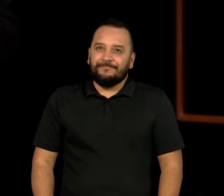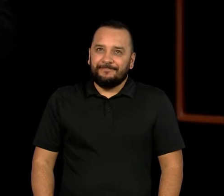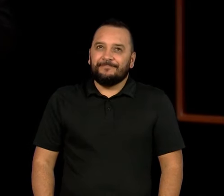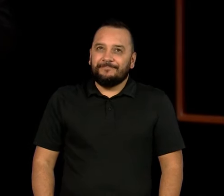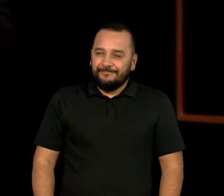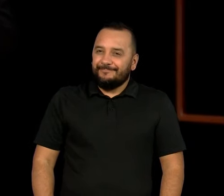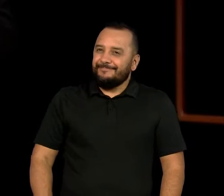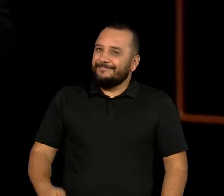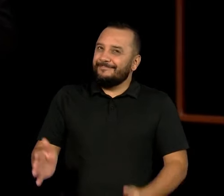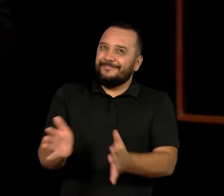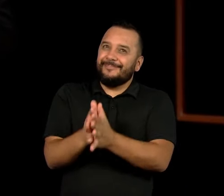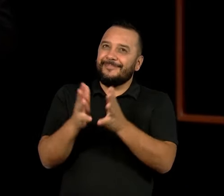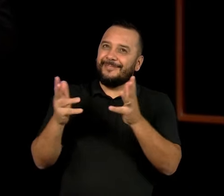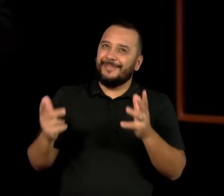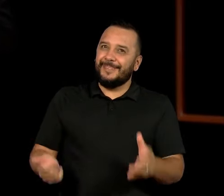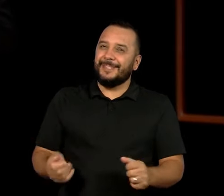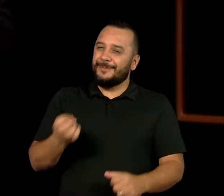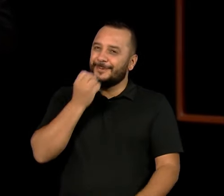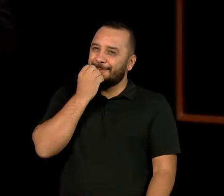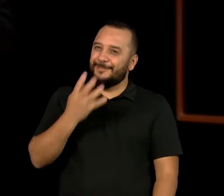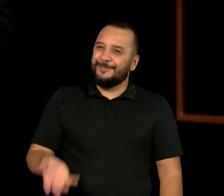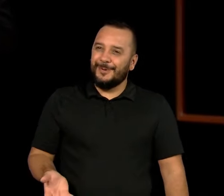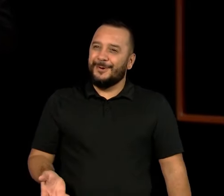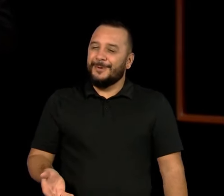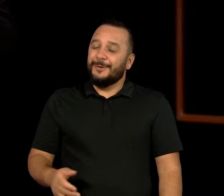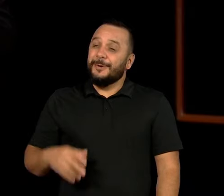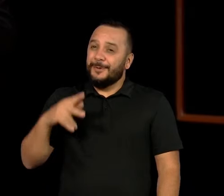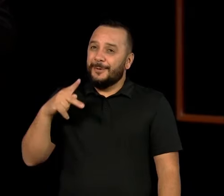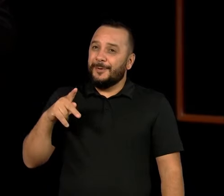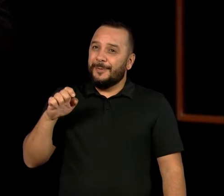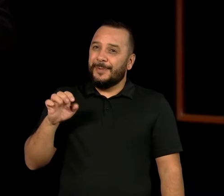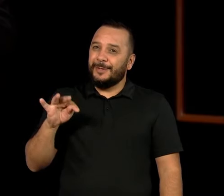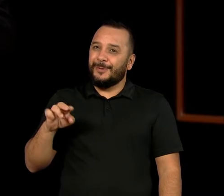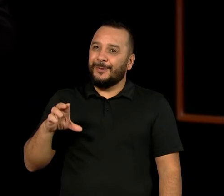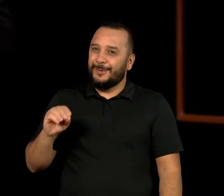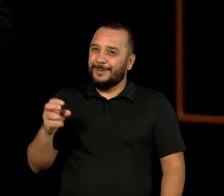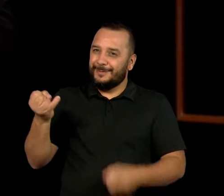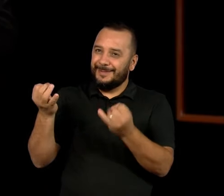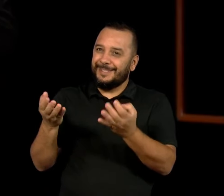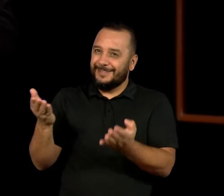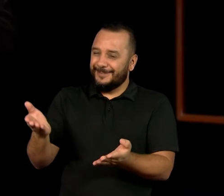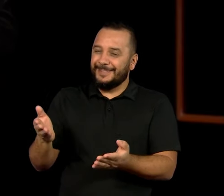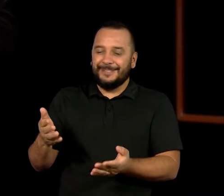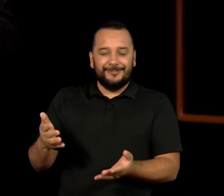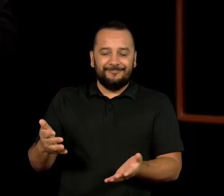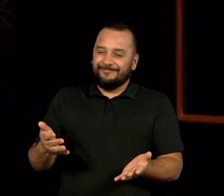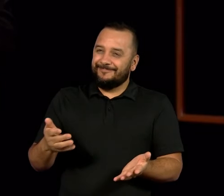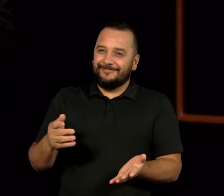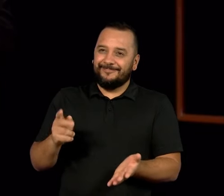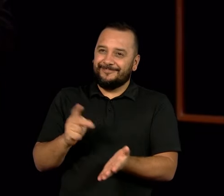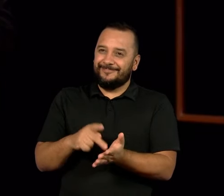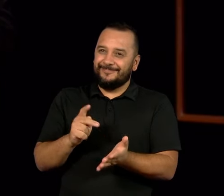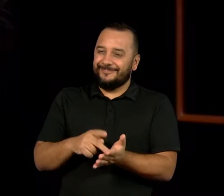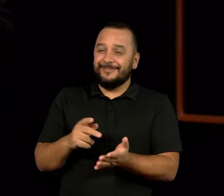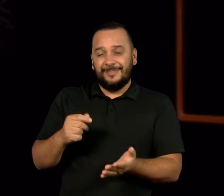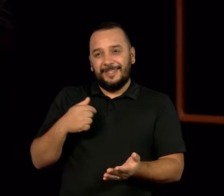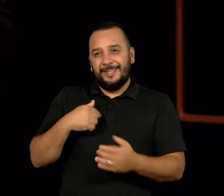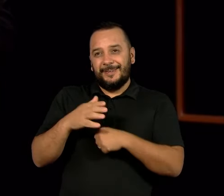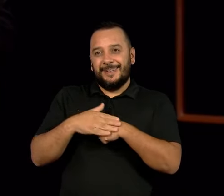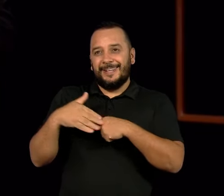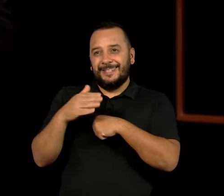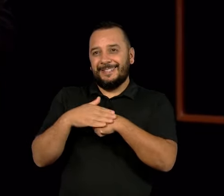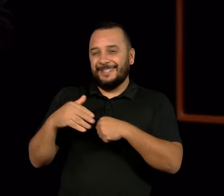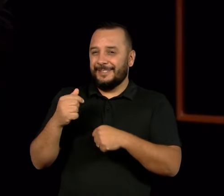Que maravilha, muito bom ver o Petrônio falando isso. É uma delícia. Eu tenho um carinho muito grande